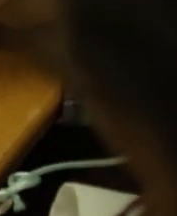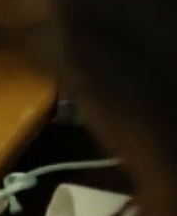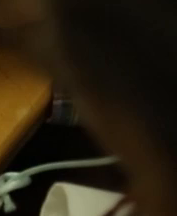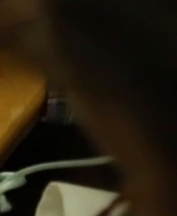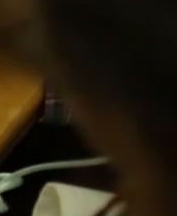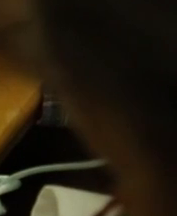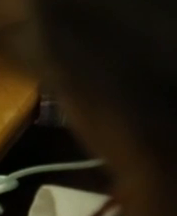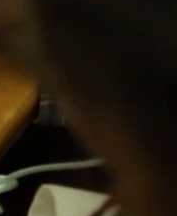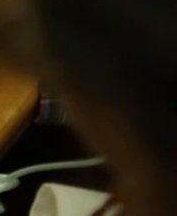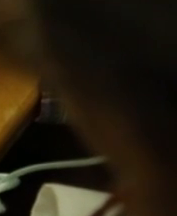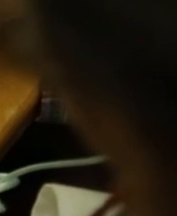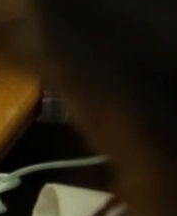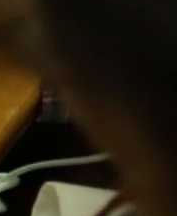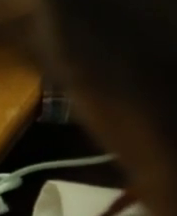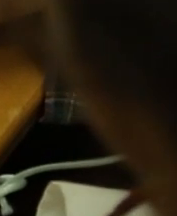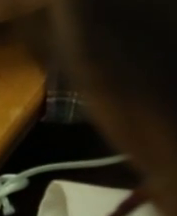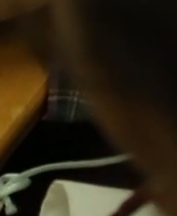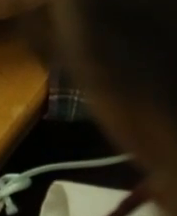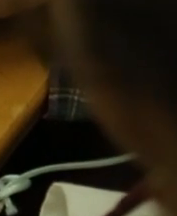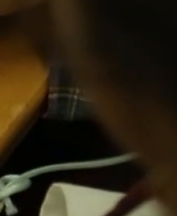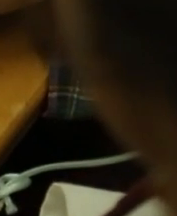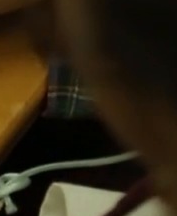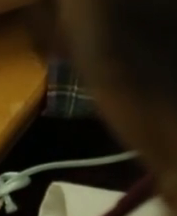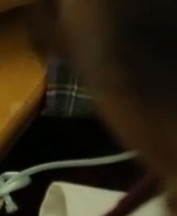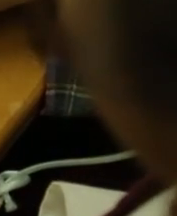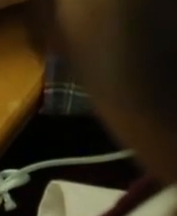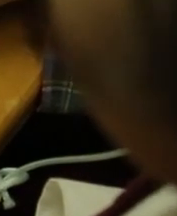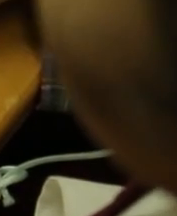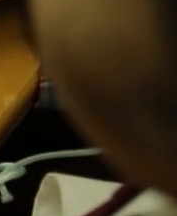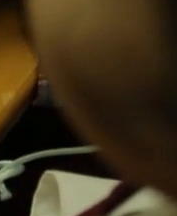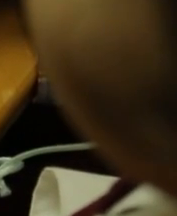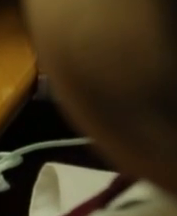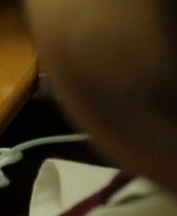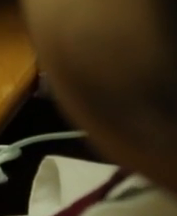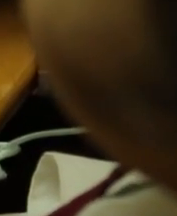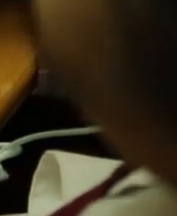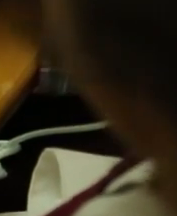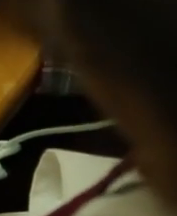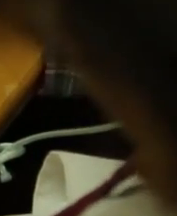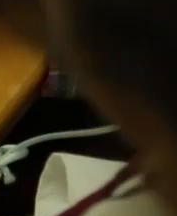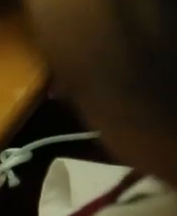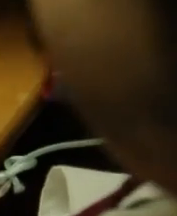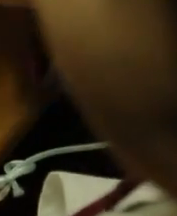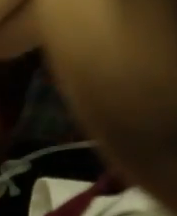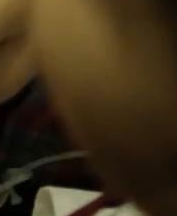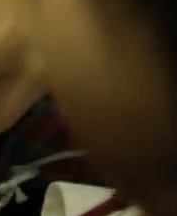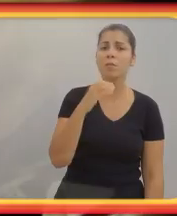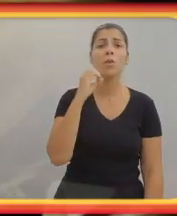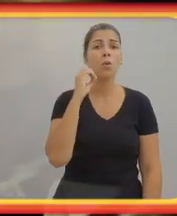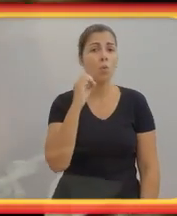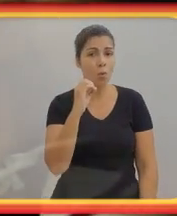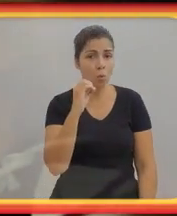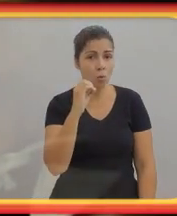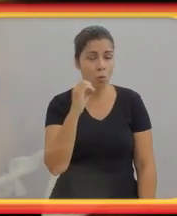sentadas à mesa. Yaima segura uma tira com 4 desenhos e 4 palavras. Ela segura o dedo indicador da menina e aponta para as figuras.